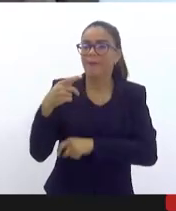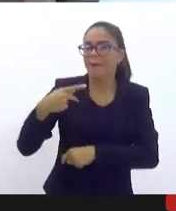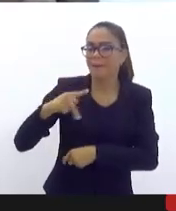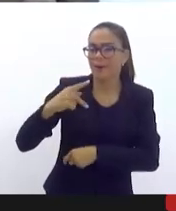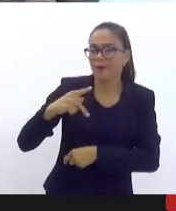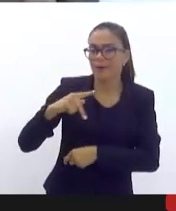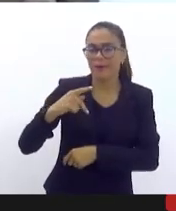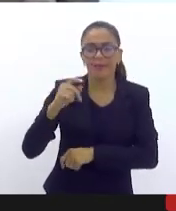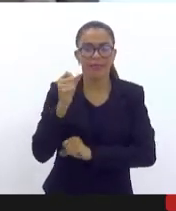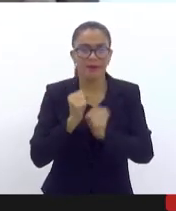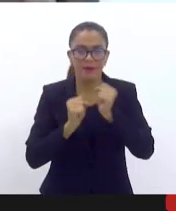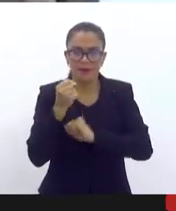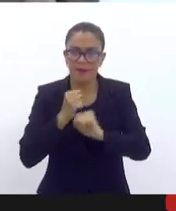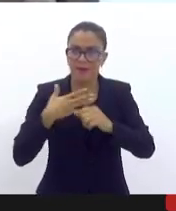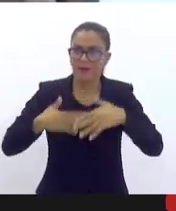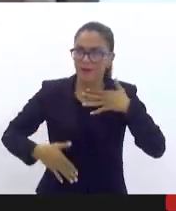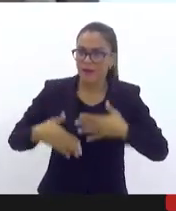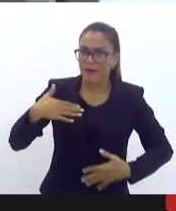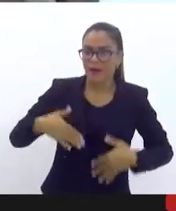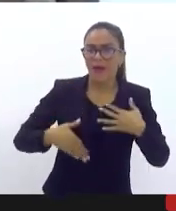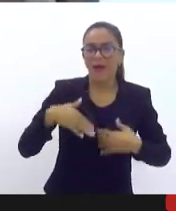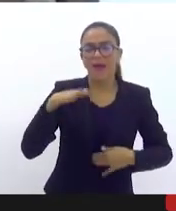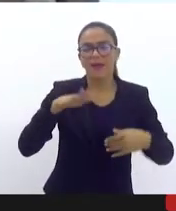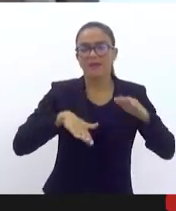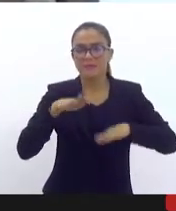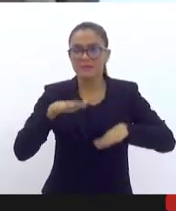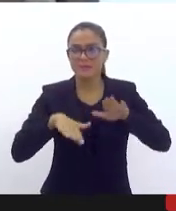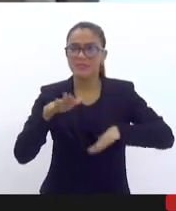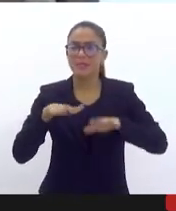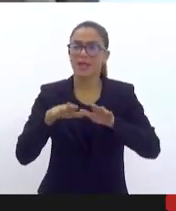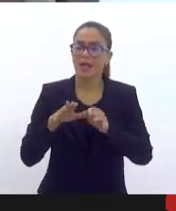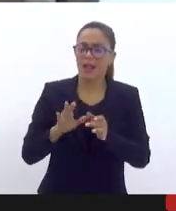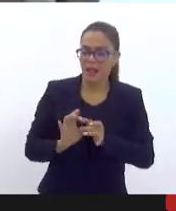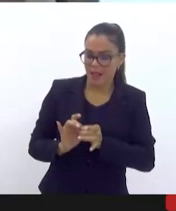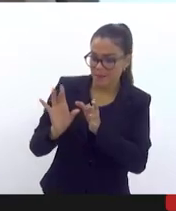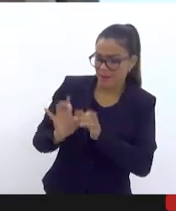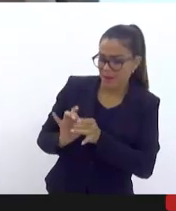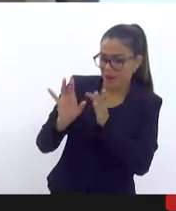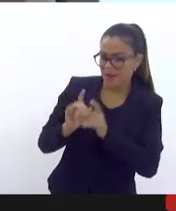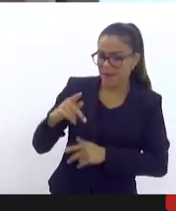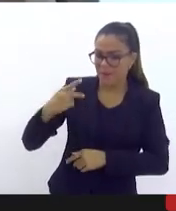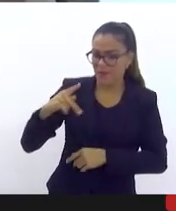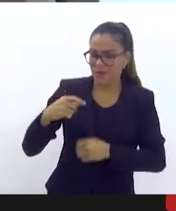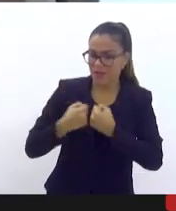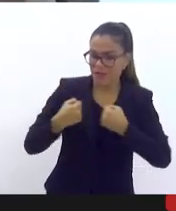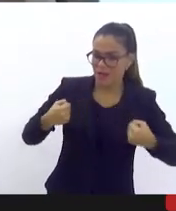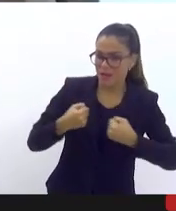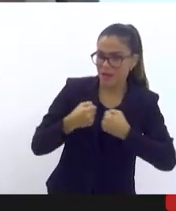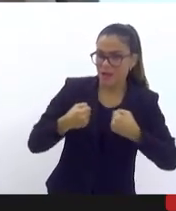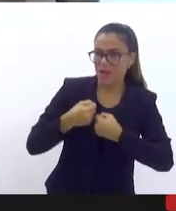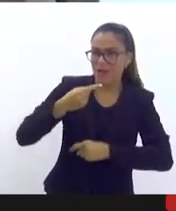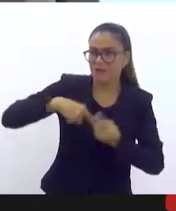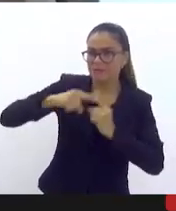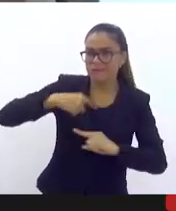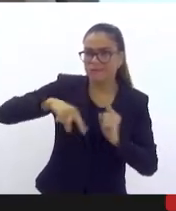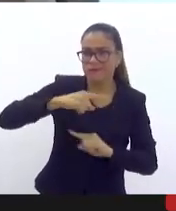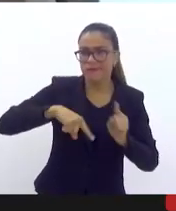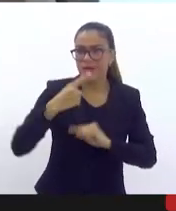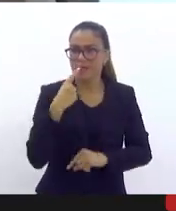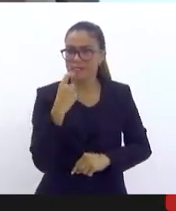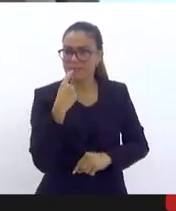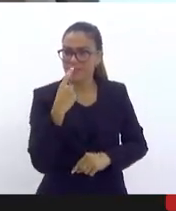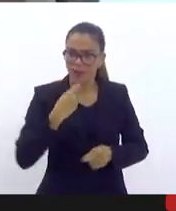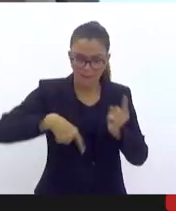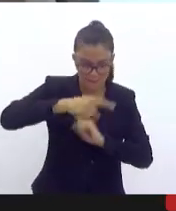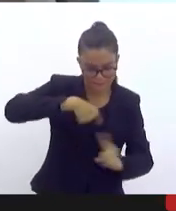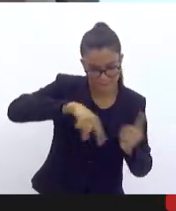gente produz e tem então é na hora que começa a ver então liberação de proteínas musculares para circulação começa a ter